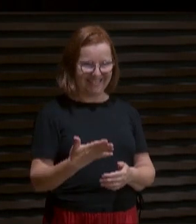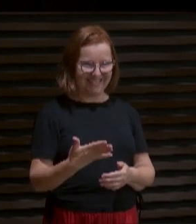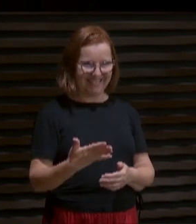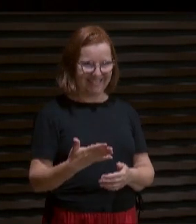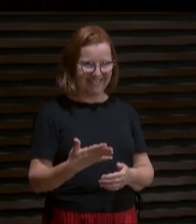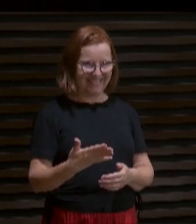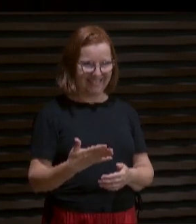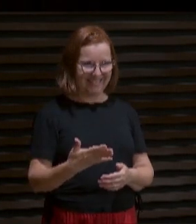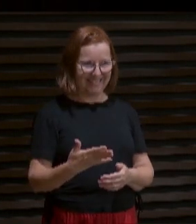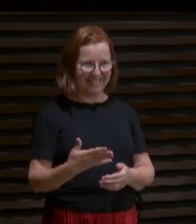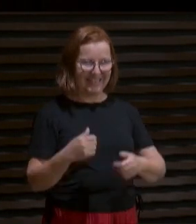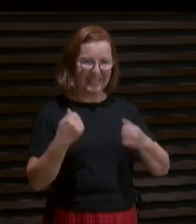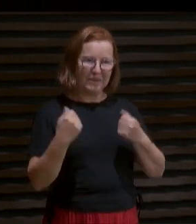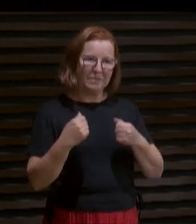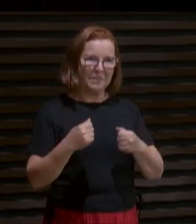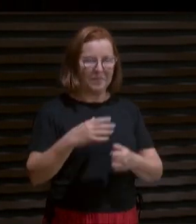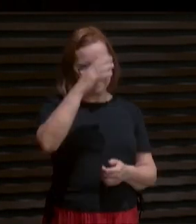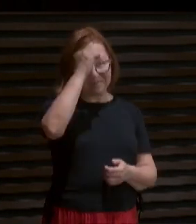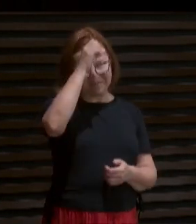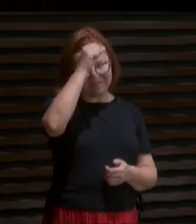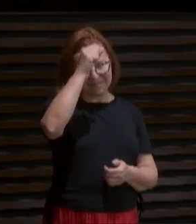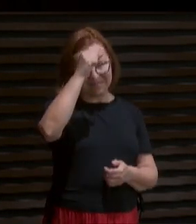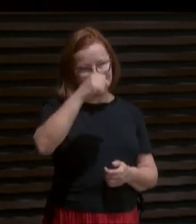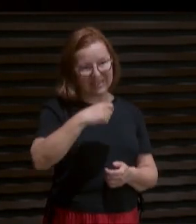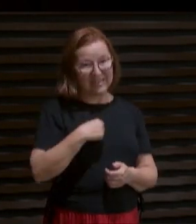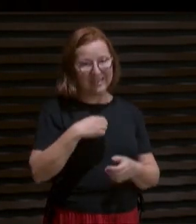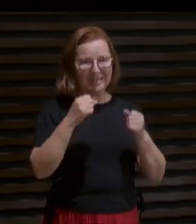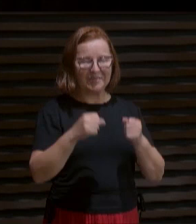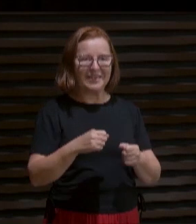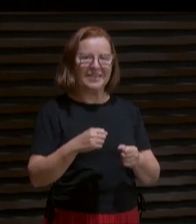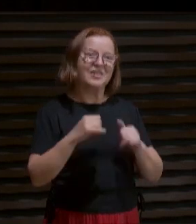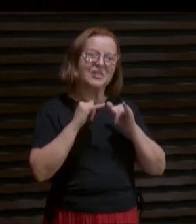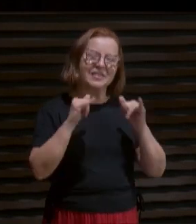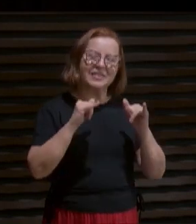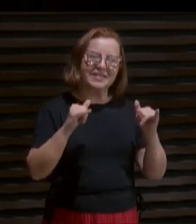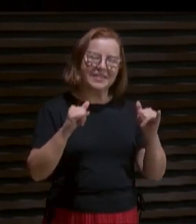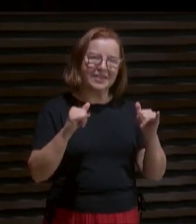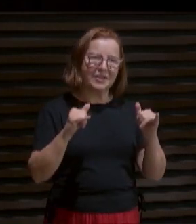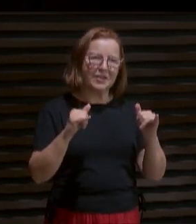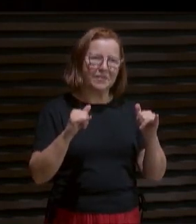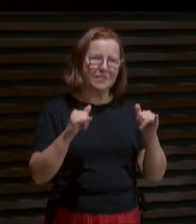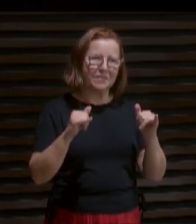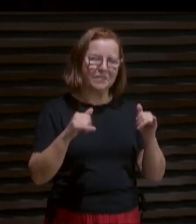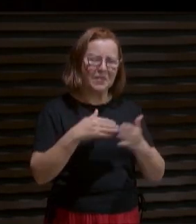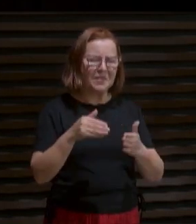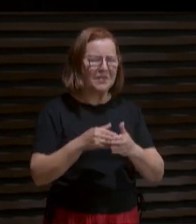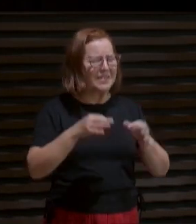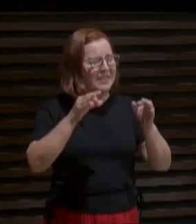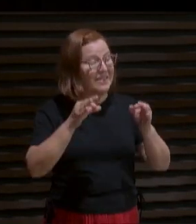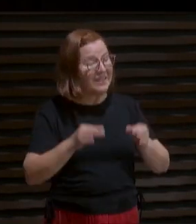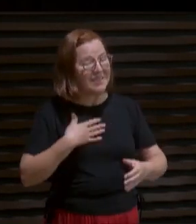precisa ser internalizado em nós, e que eu possa dizer com todas as veras da minha alma: